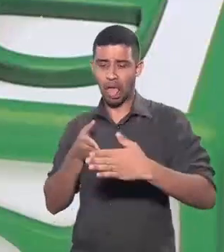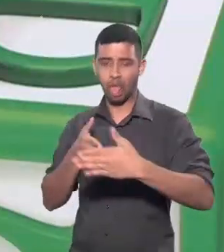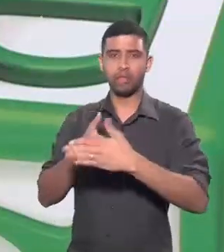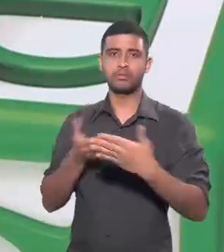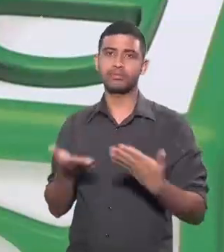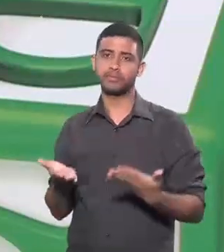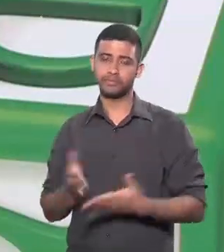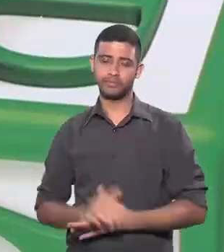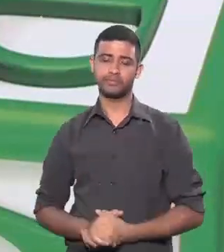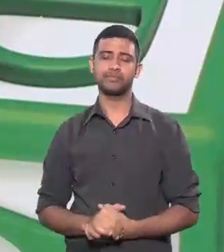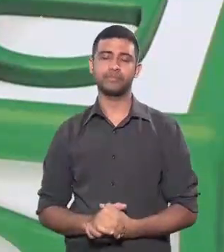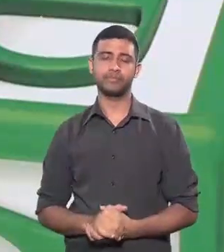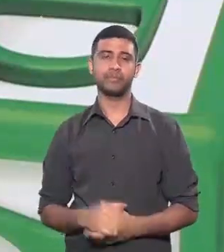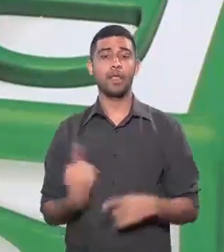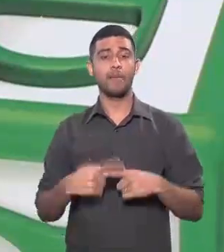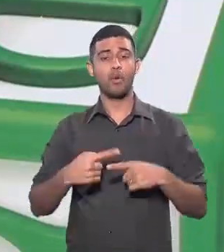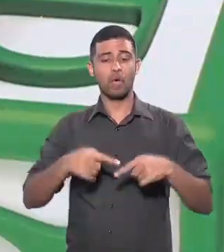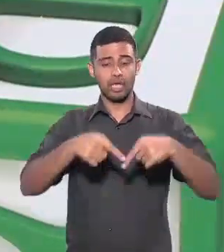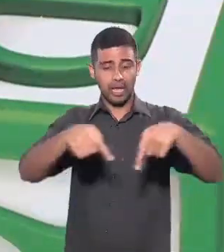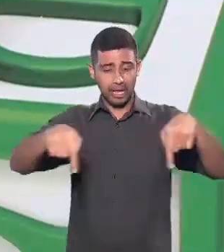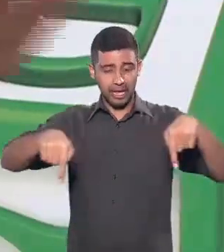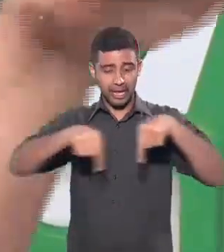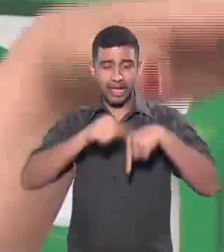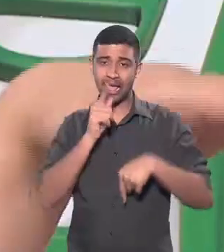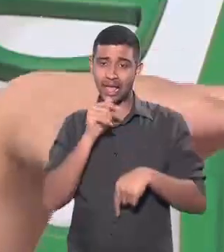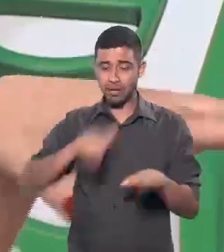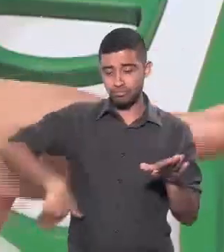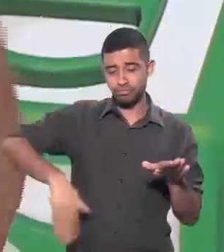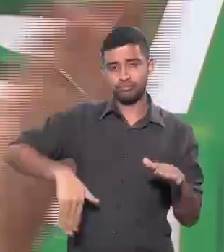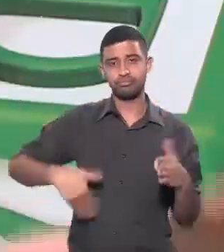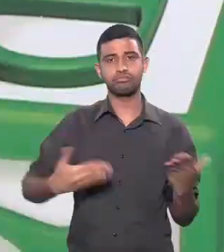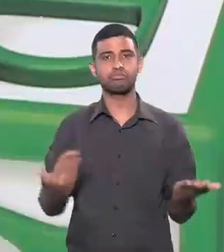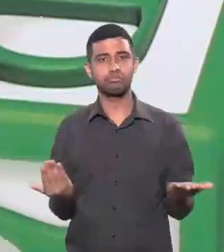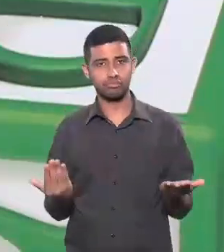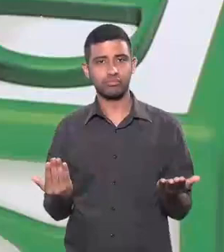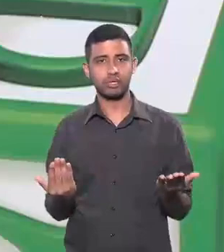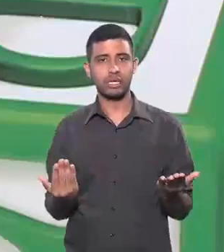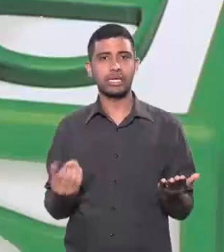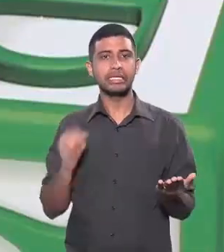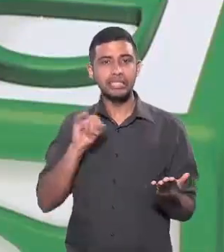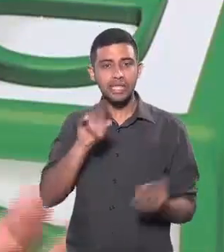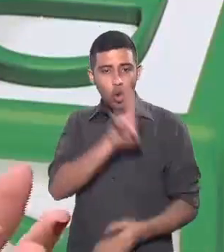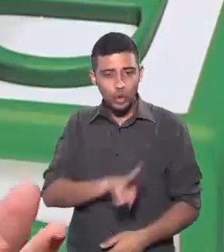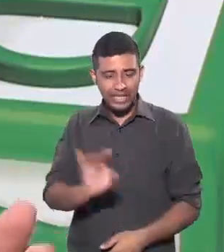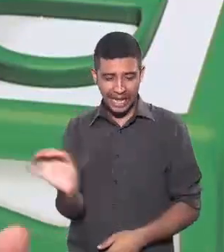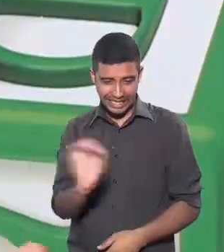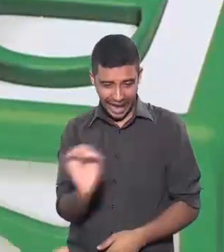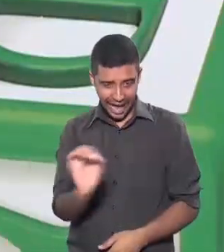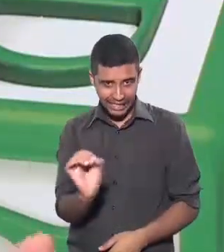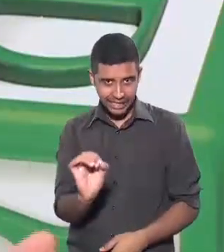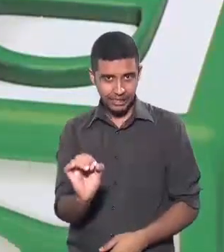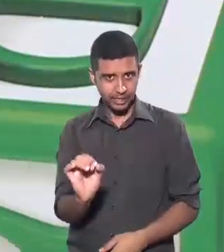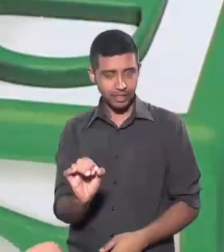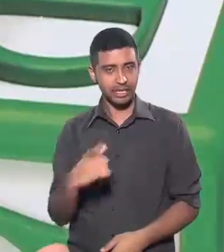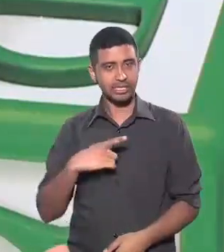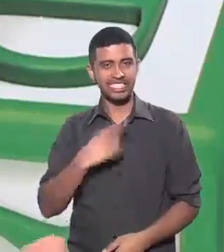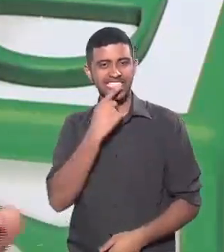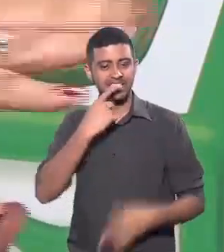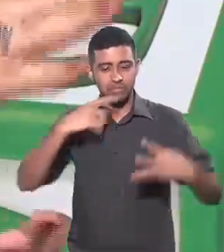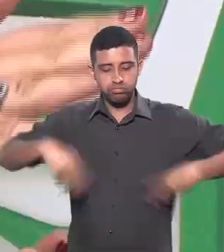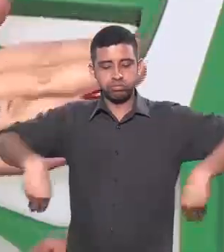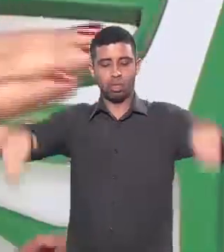o acesso, né, que a piscina fique coberta quando ela não estiver em uso, porque às vezes a criança pode,